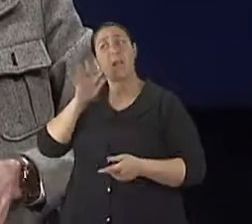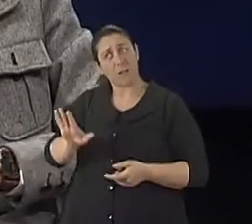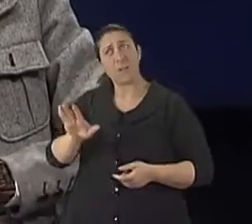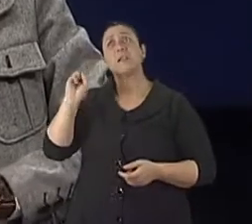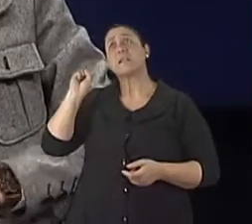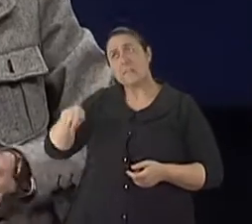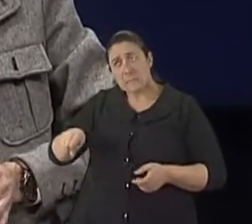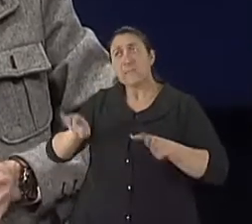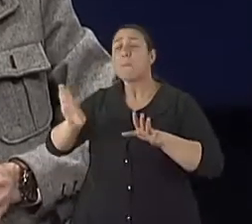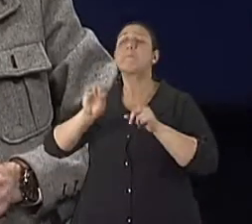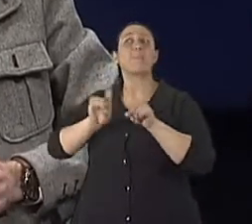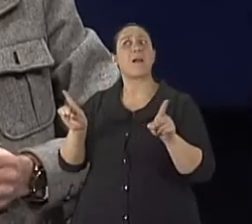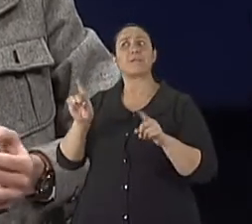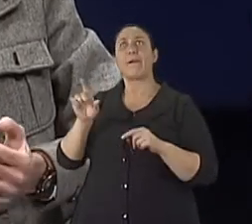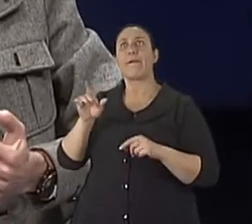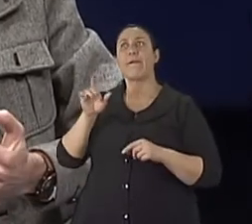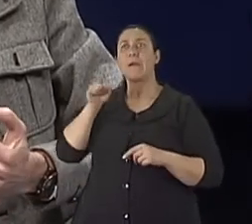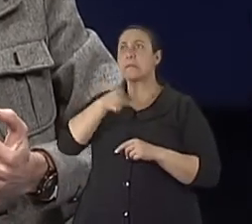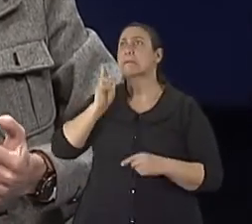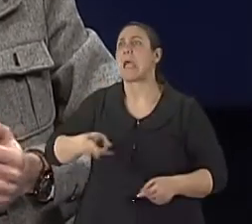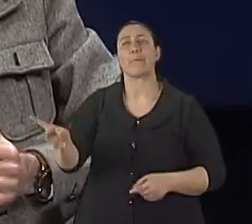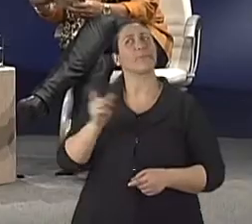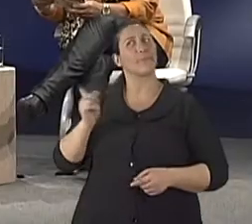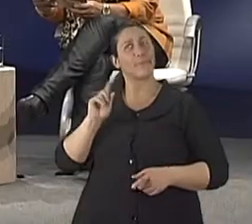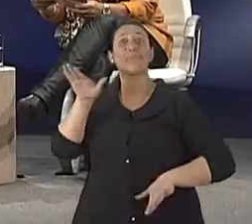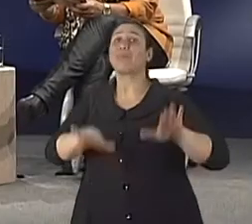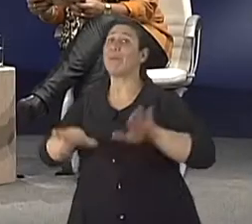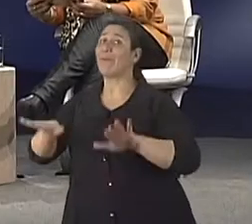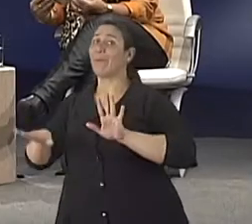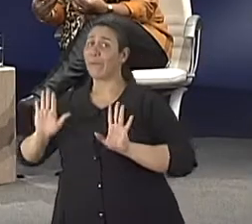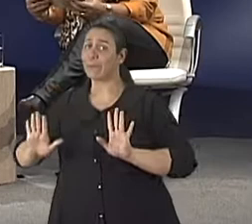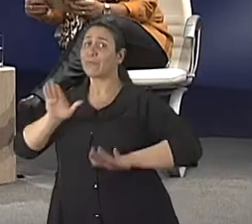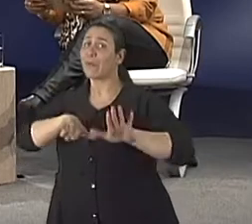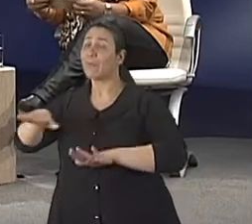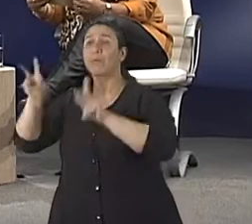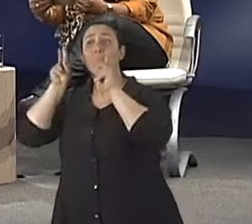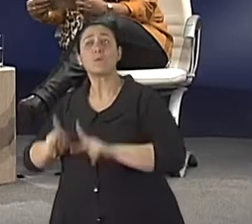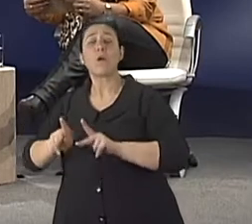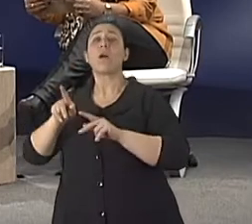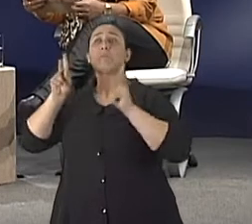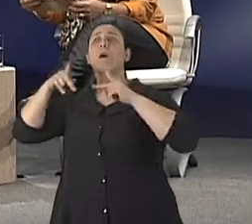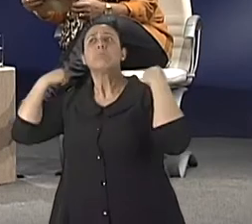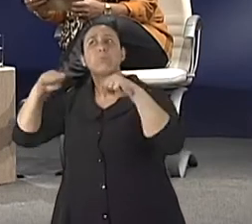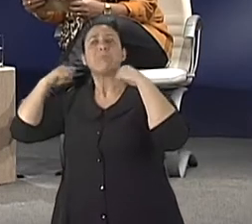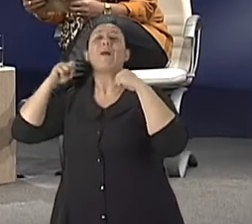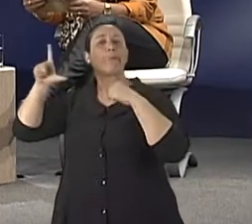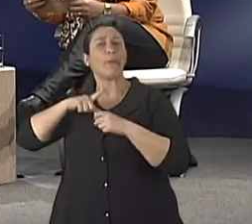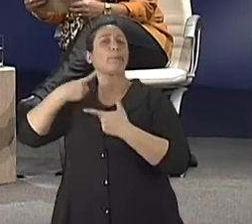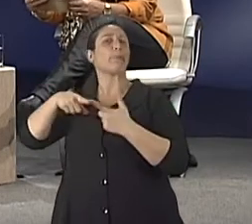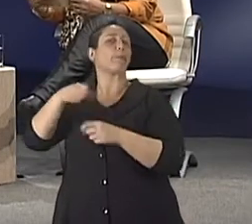específica ou de quem faz o quê não a reviver existe é isso também não pensava de qualidade ao não manter mais um corpo preparado